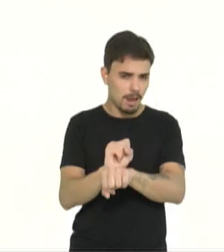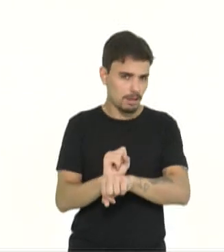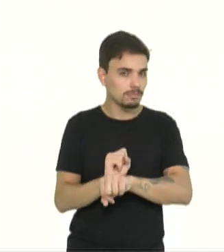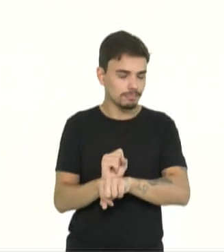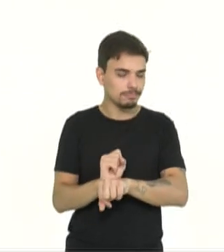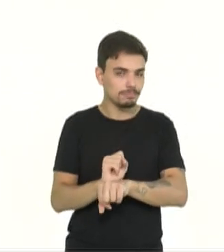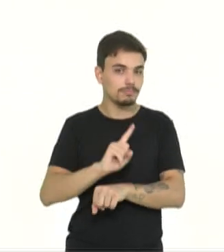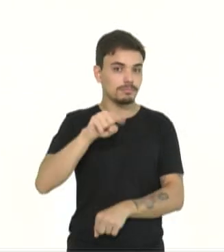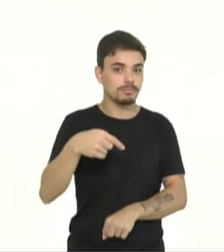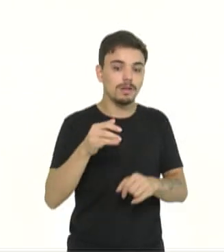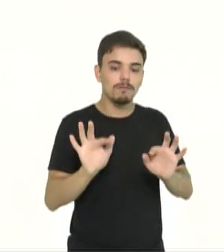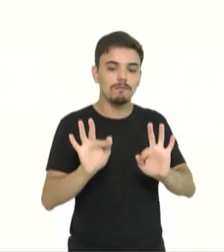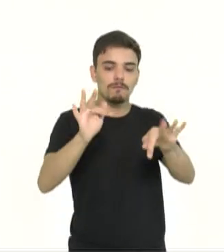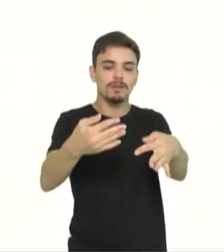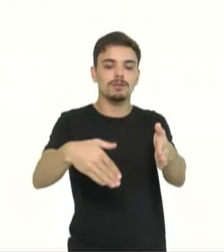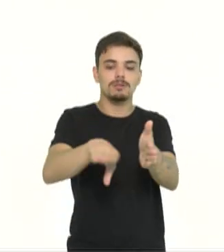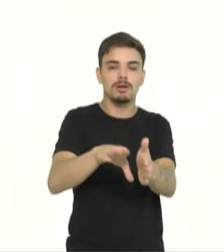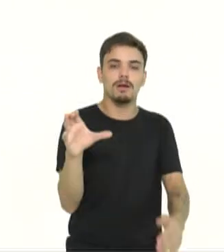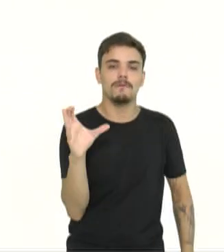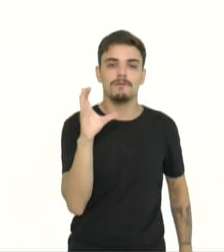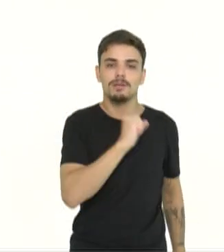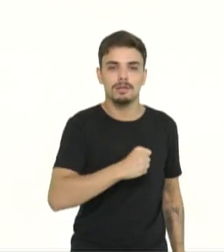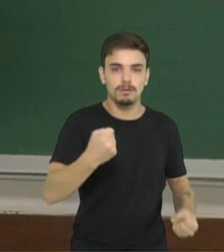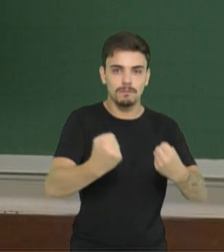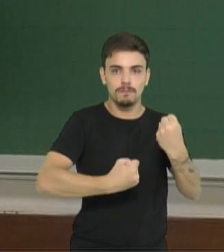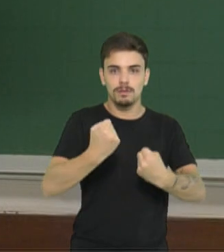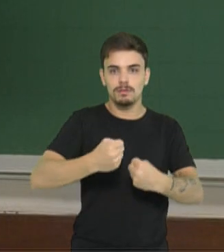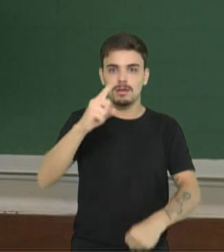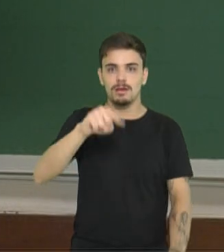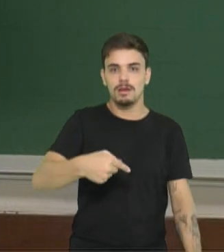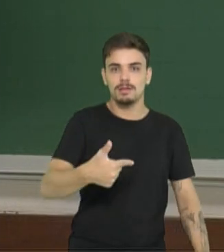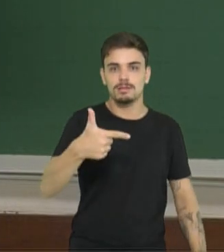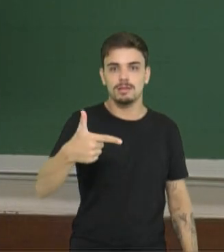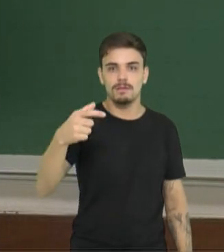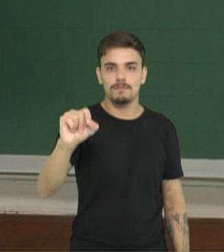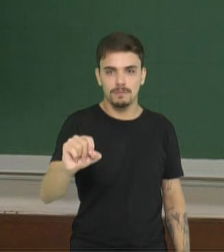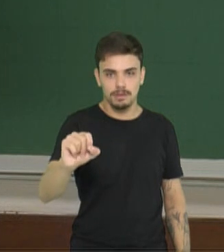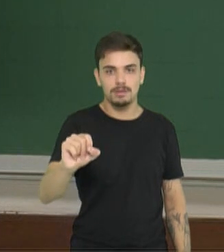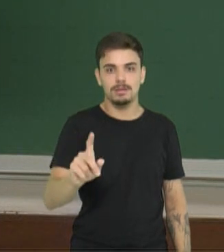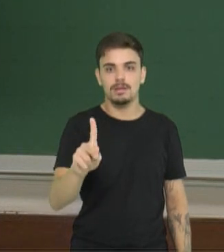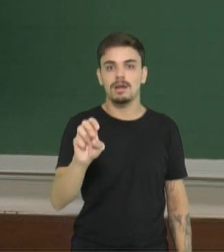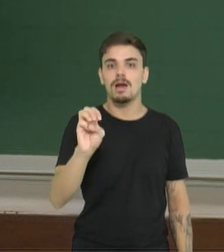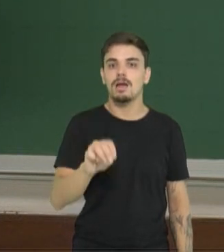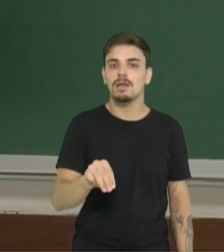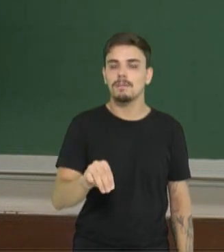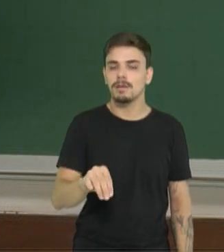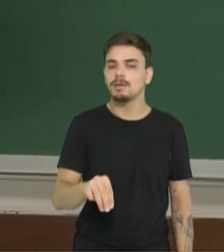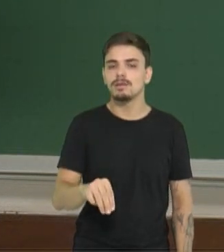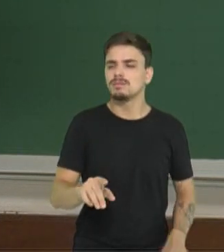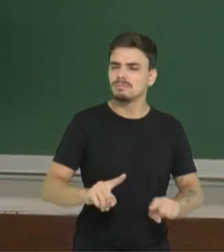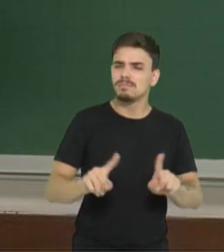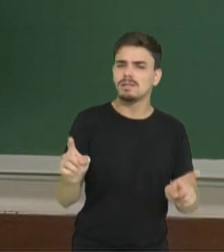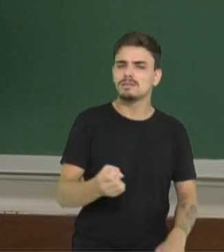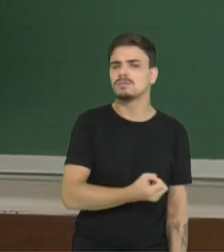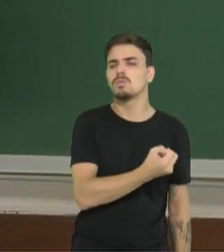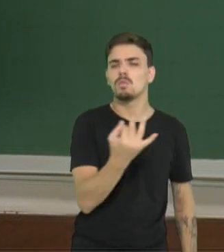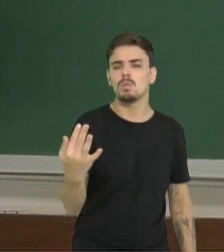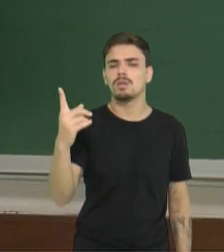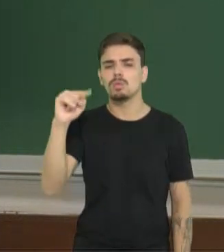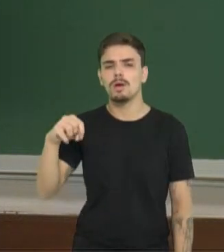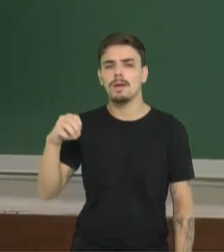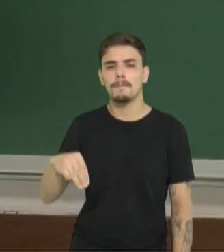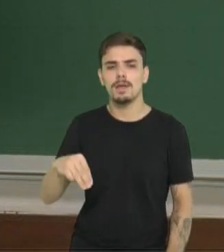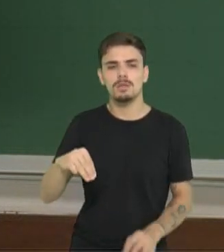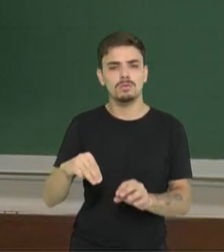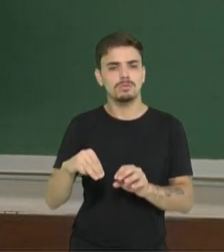A velocidade final que esse veículo chegou foi 120 km por hora. Mas quanto que é isso em metros